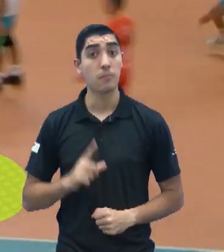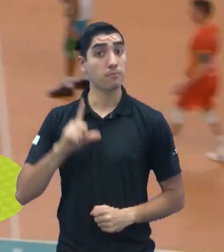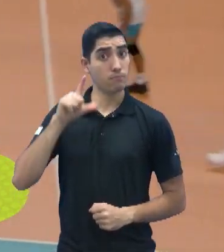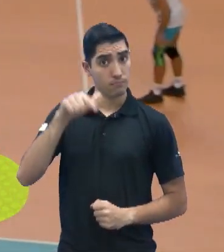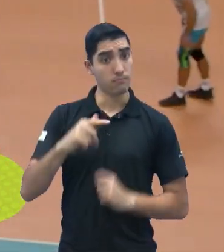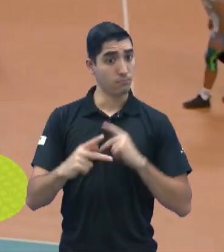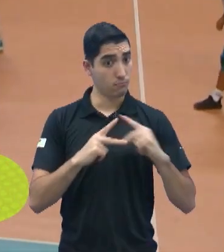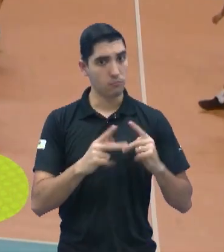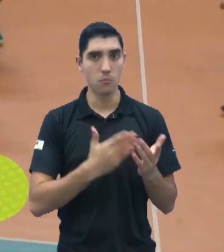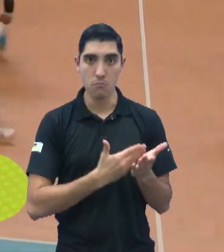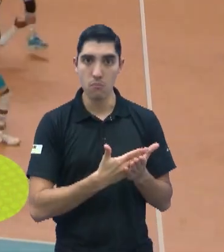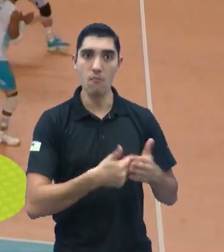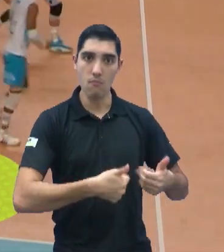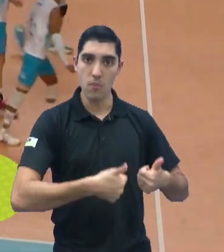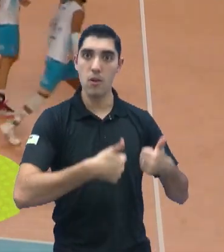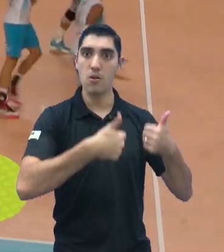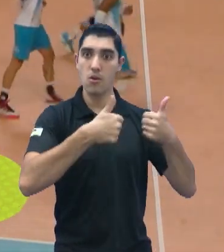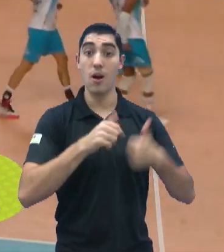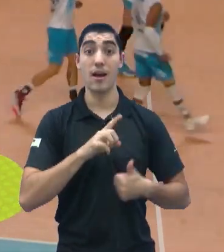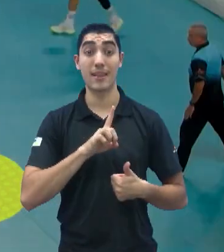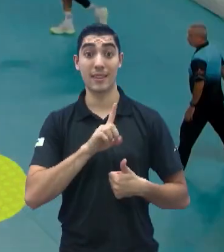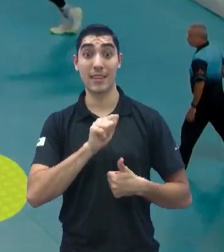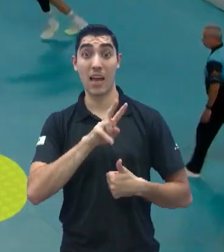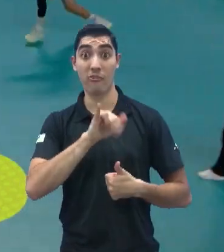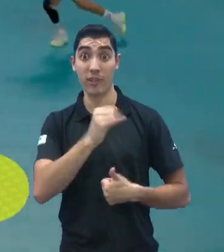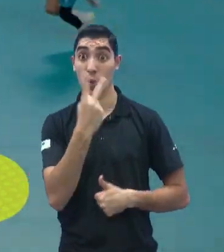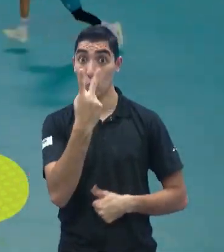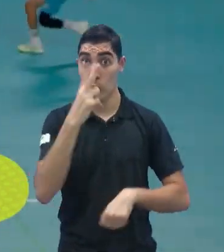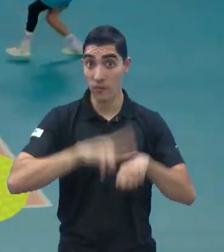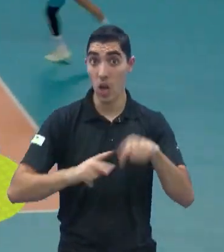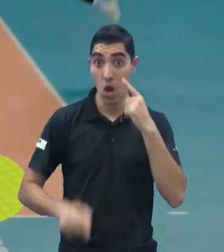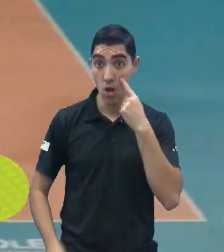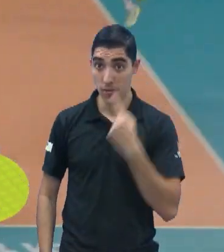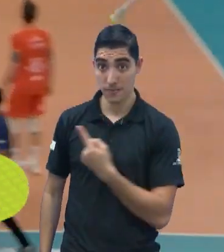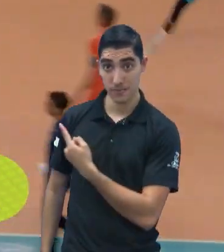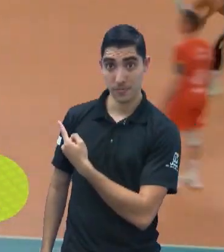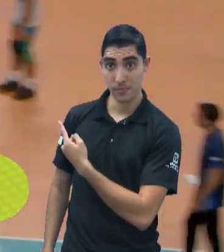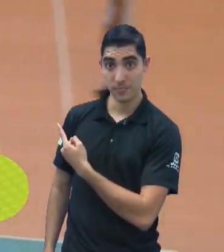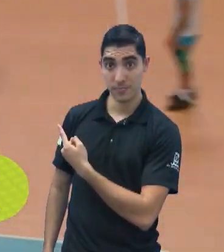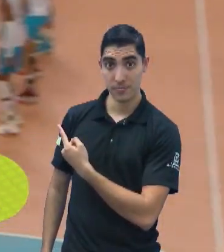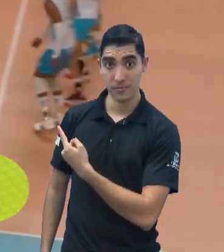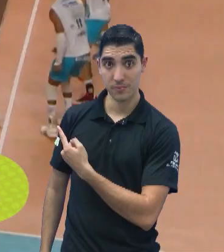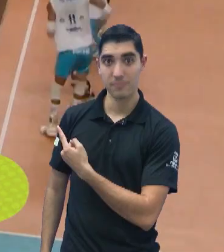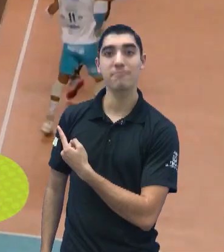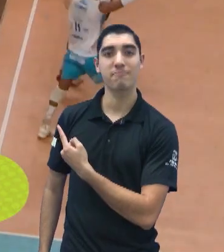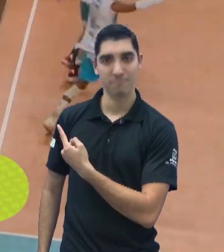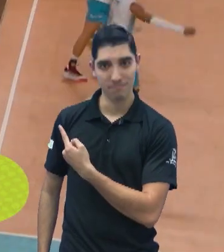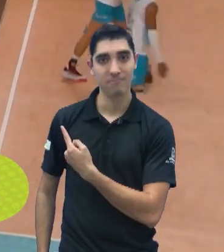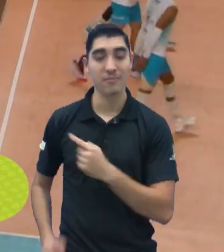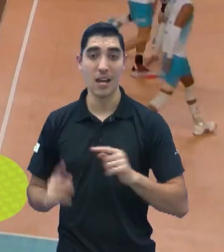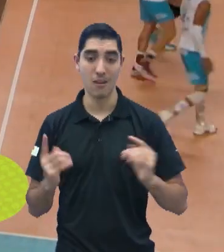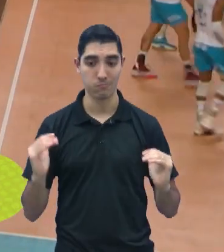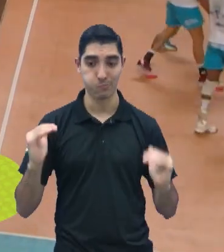se recuperou com Davi Moraes 2 vezes, virando o jogo para o São José 6-5.